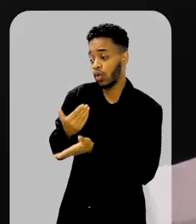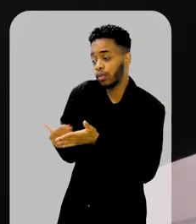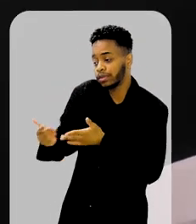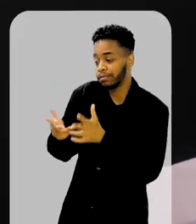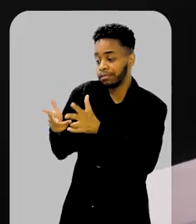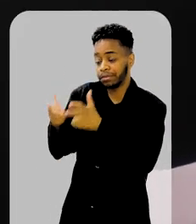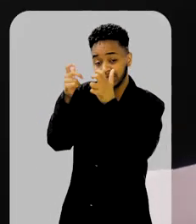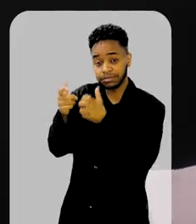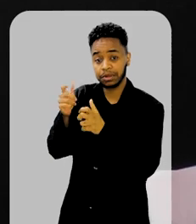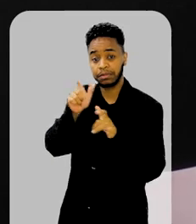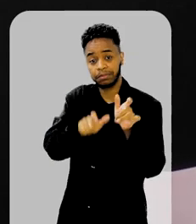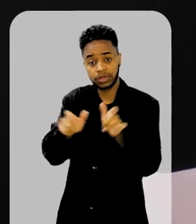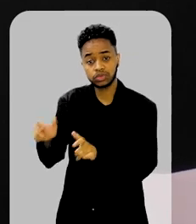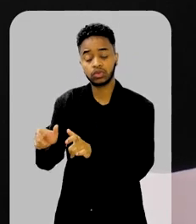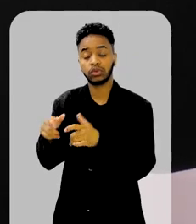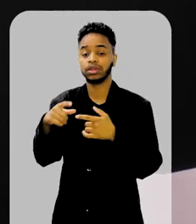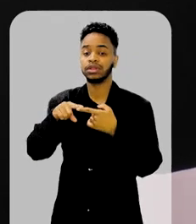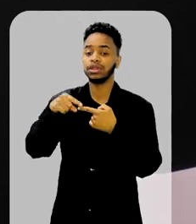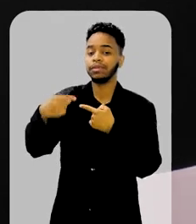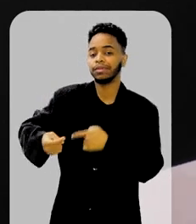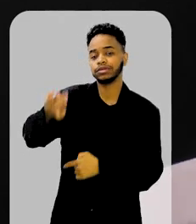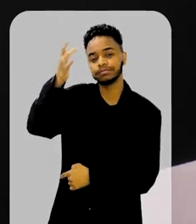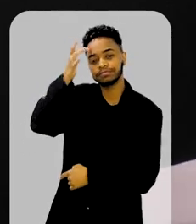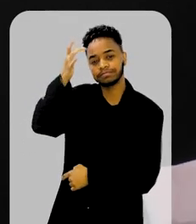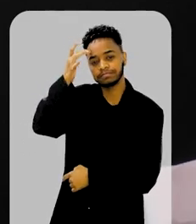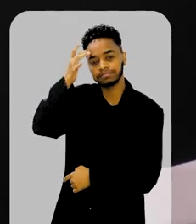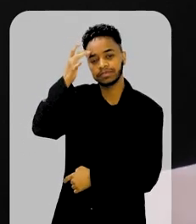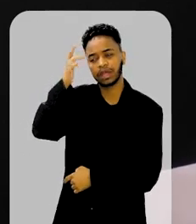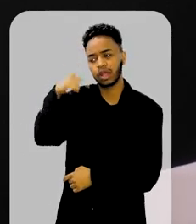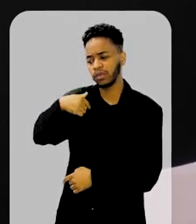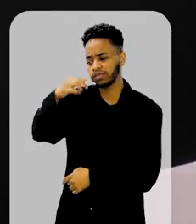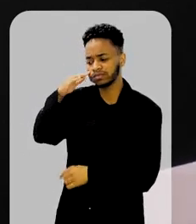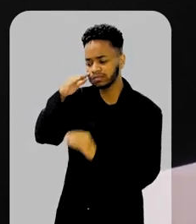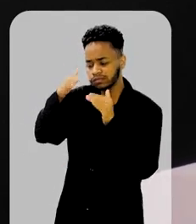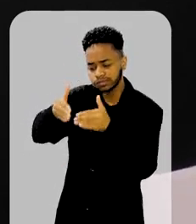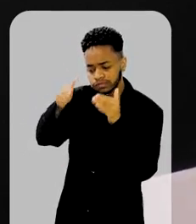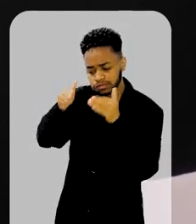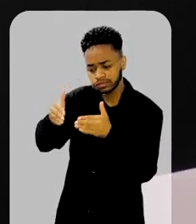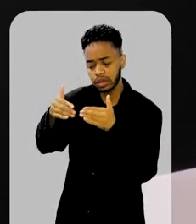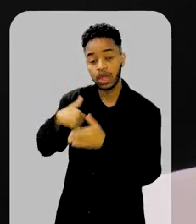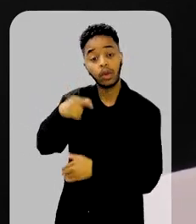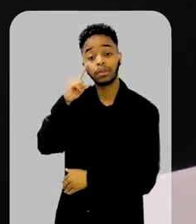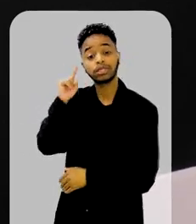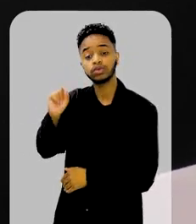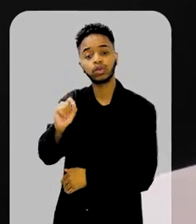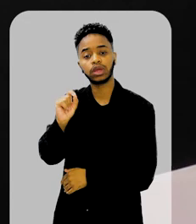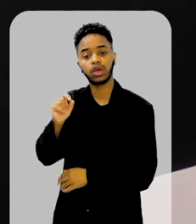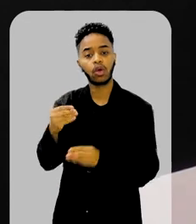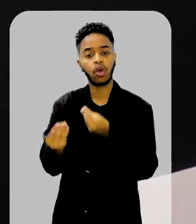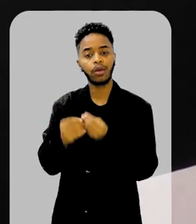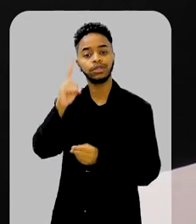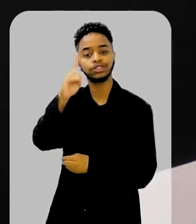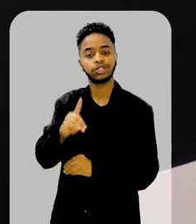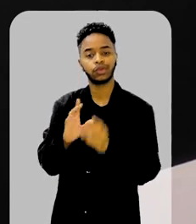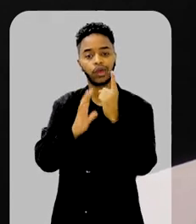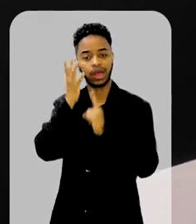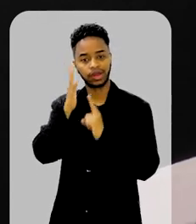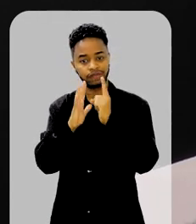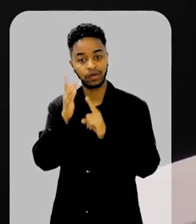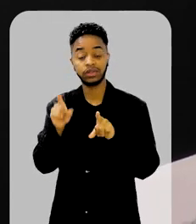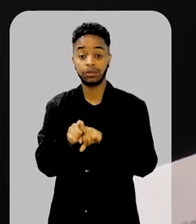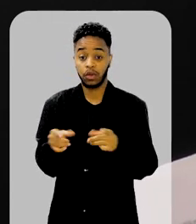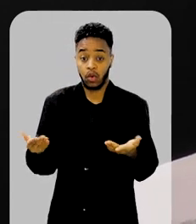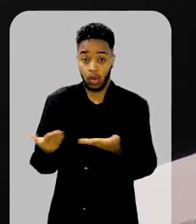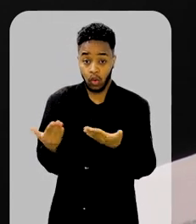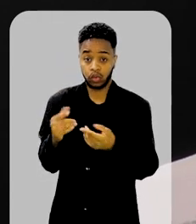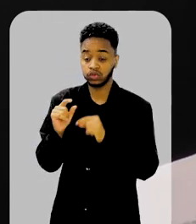questão das pessoas ali Uhum E quando isso foi amadurecendo eu fiquei olhando mais para isso eh veio a questão da direção de carnaval e hoje para mim